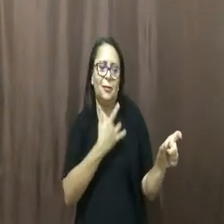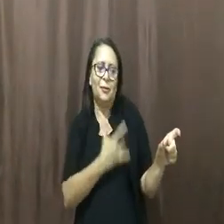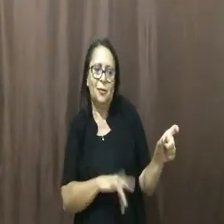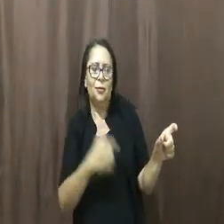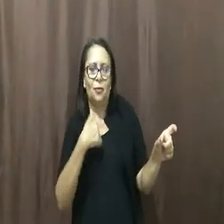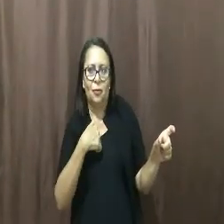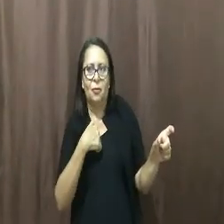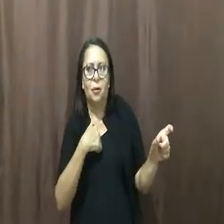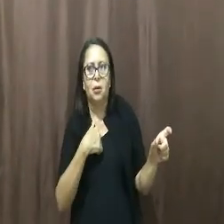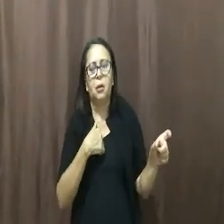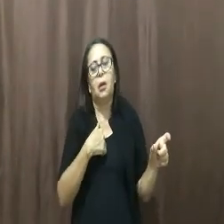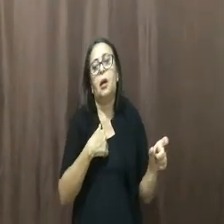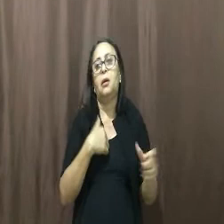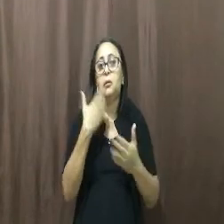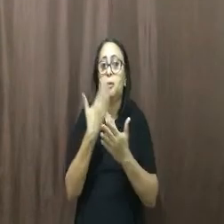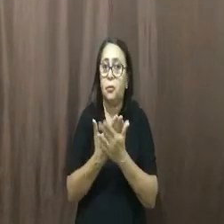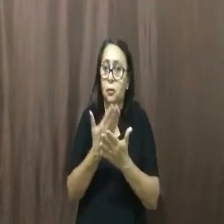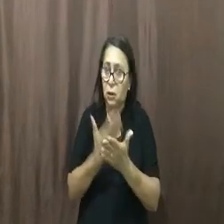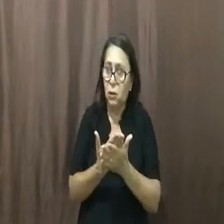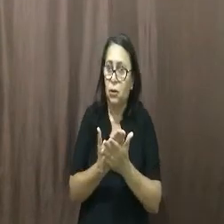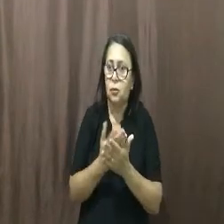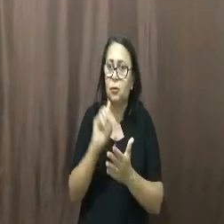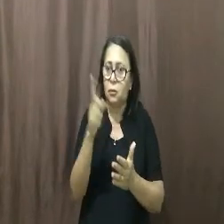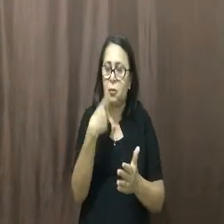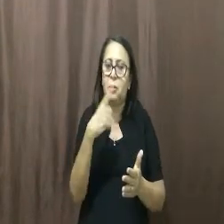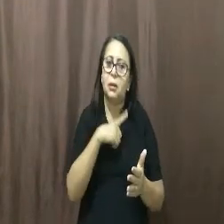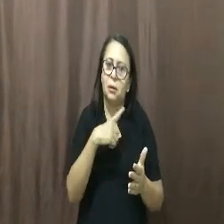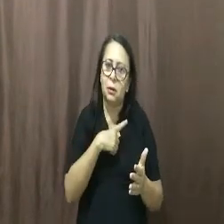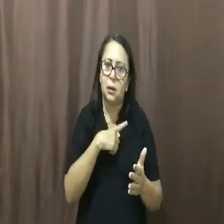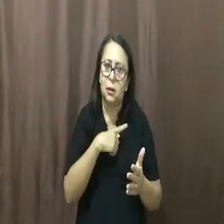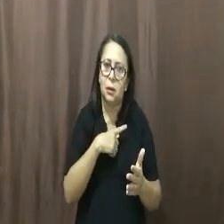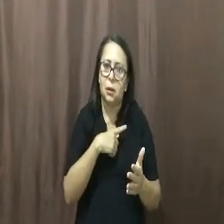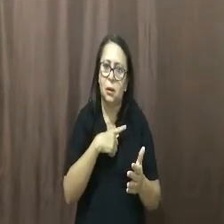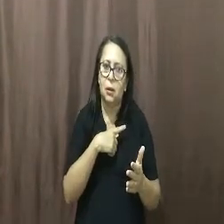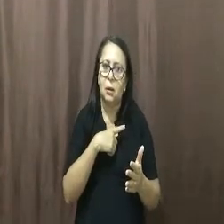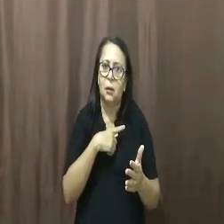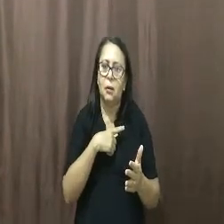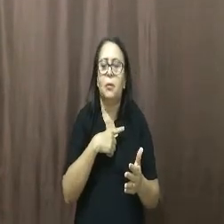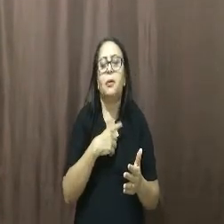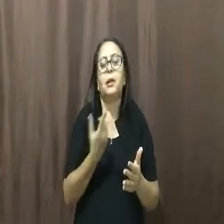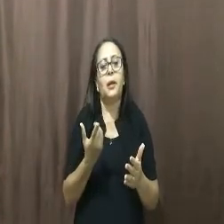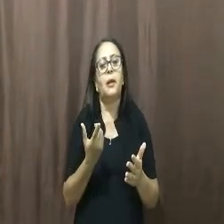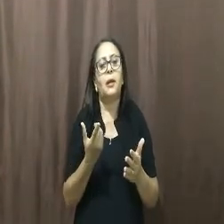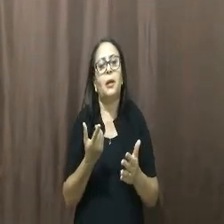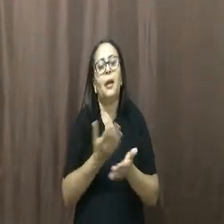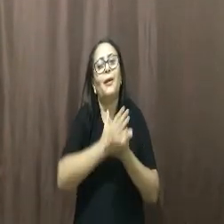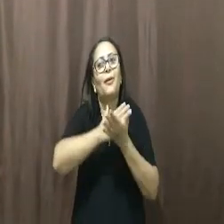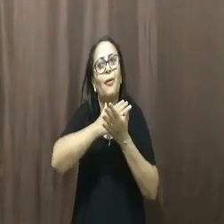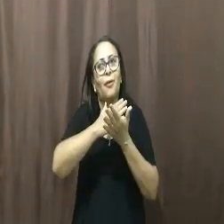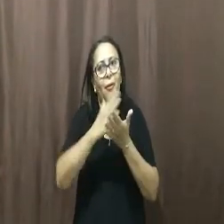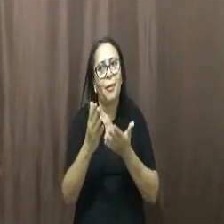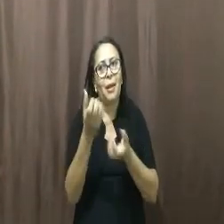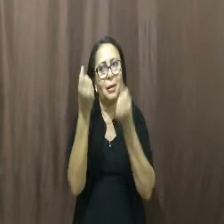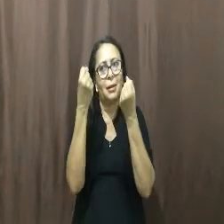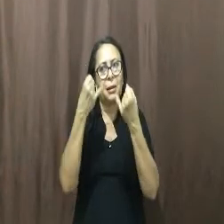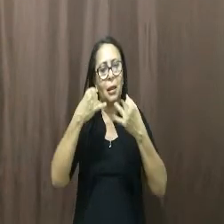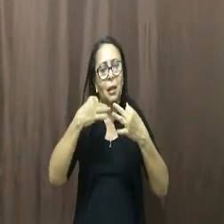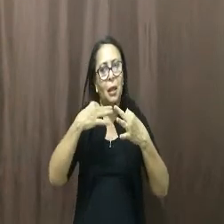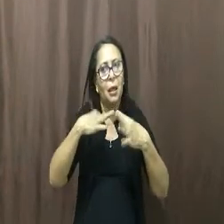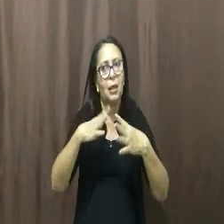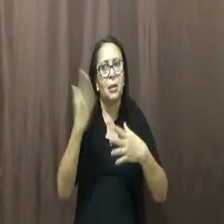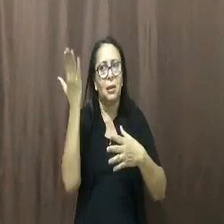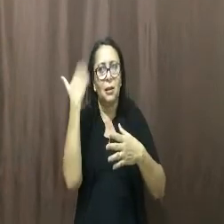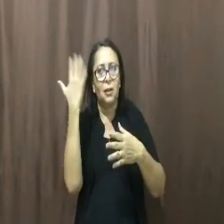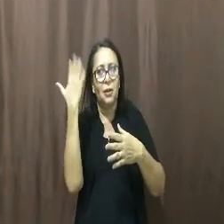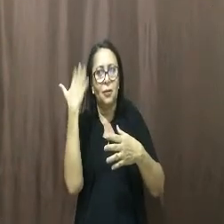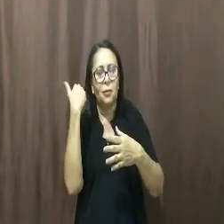Antônio Filho e colegas, nos estudos, nos apontamentos que nós temos, eles começam a